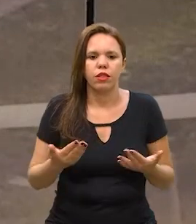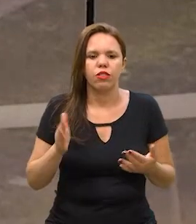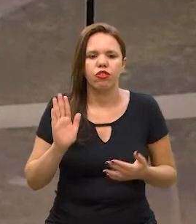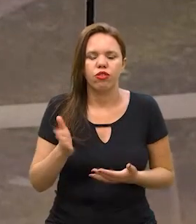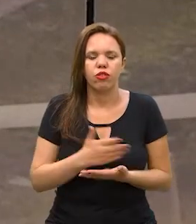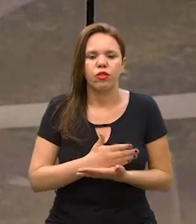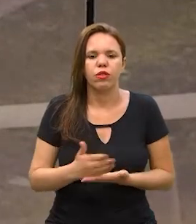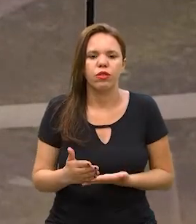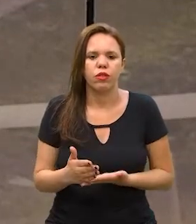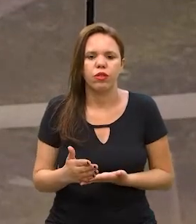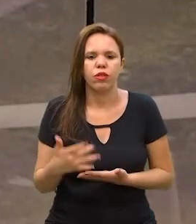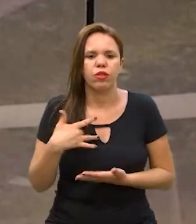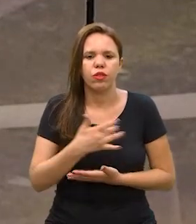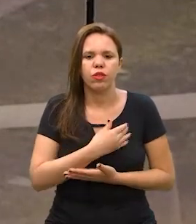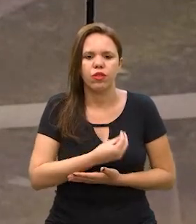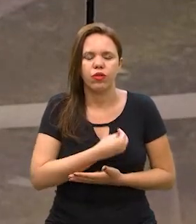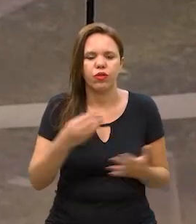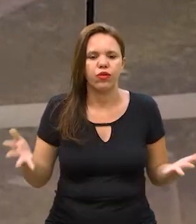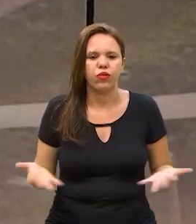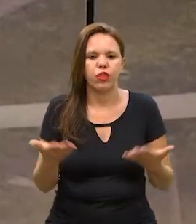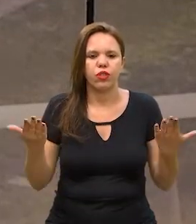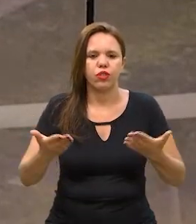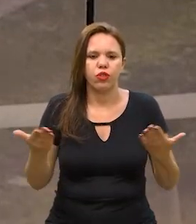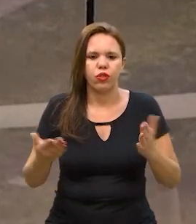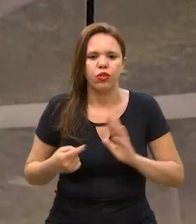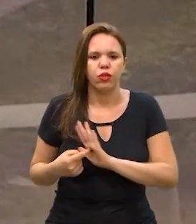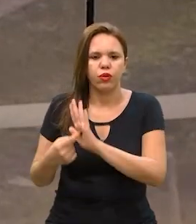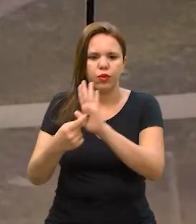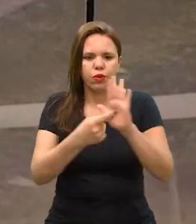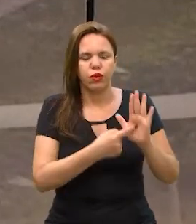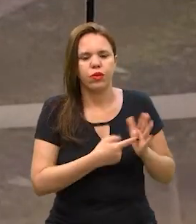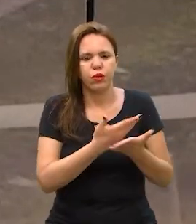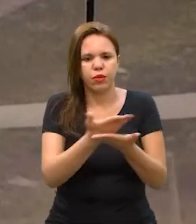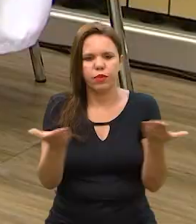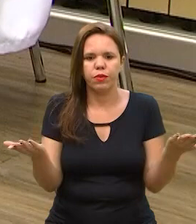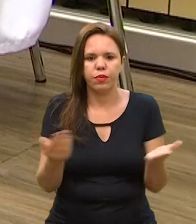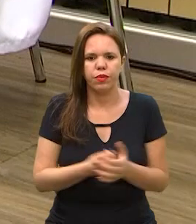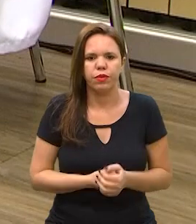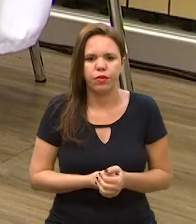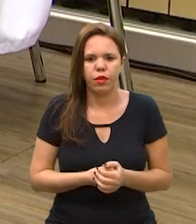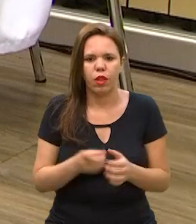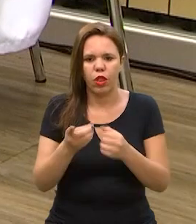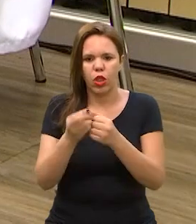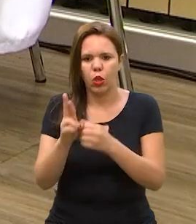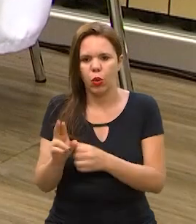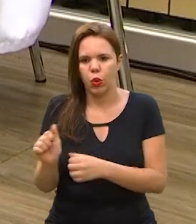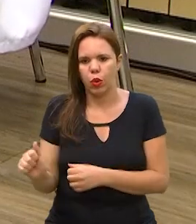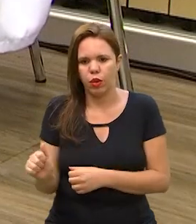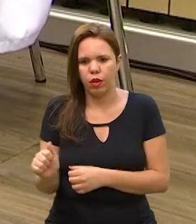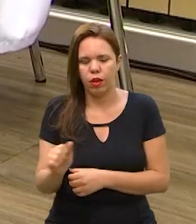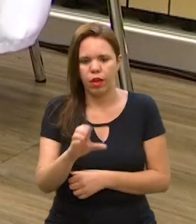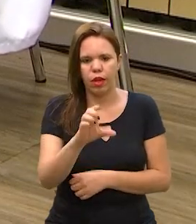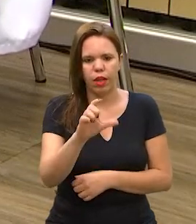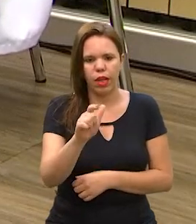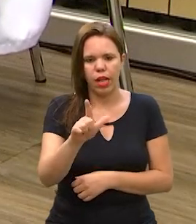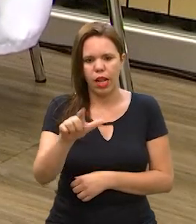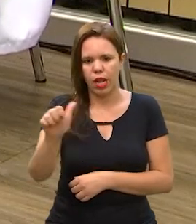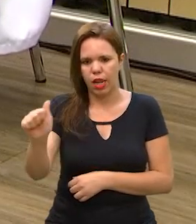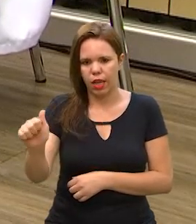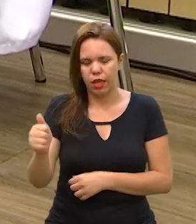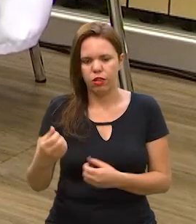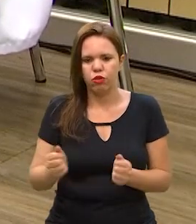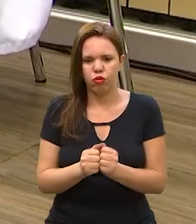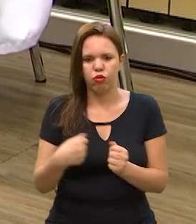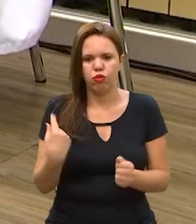já começa o Saúde é Vida de hoje apresentando para você a doutora Carla, que está aqui